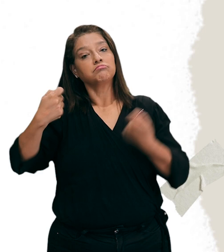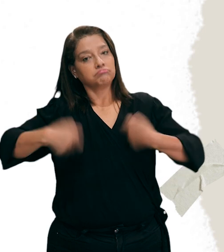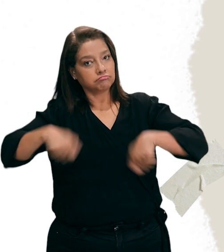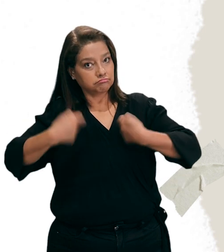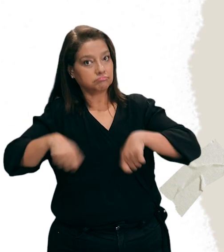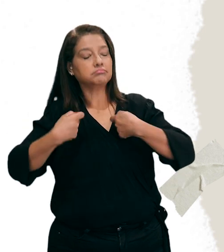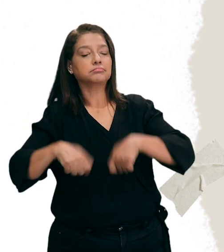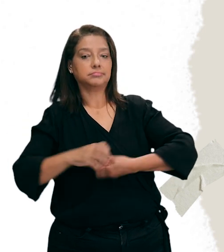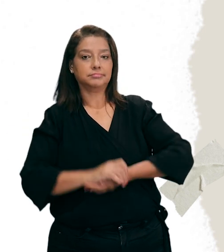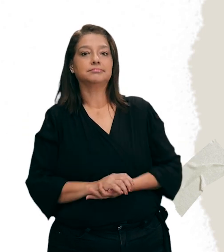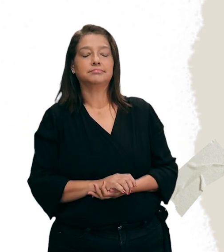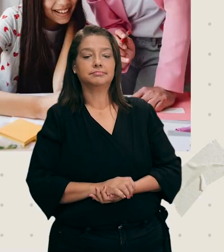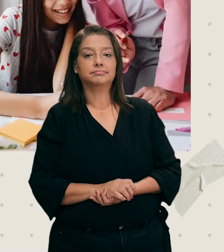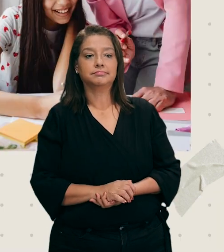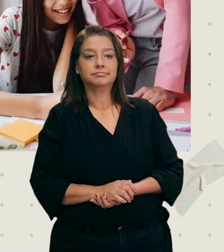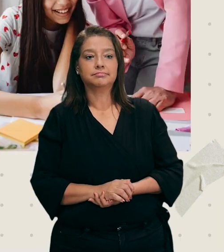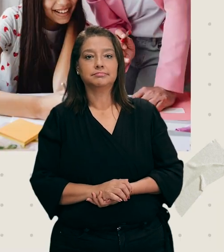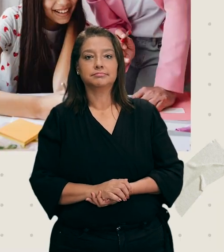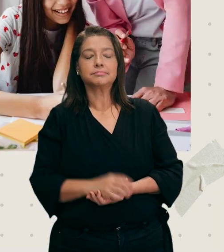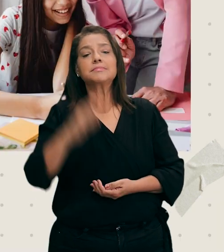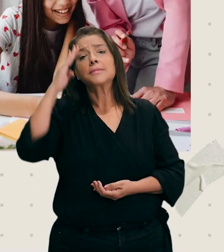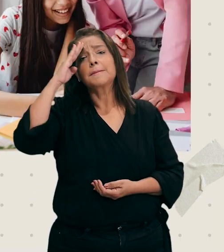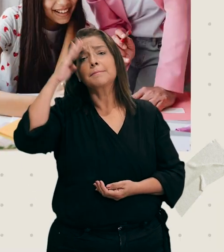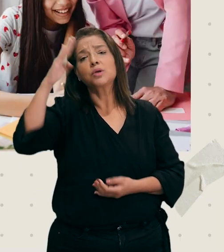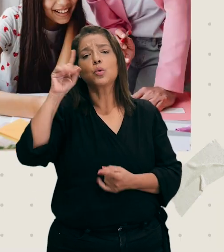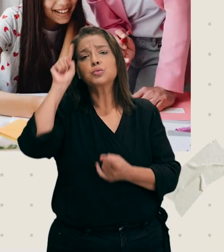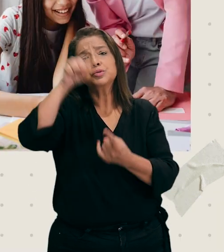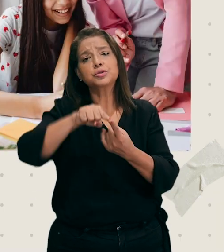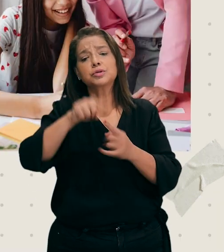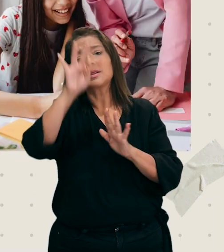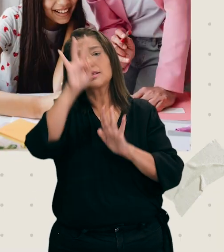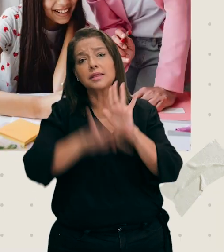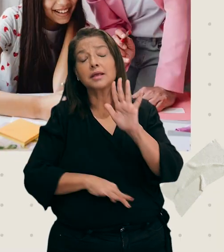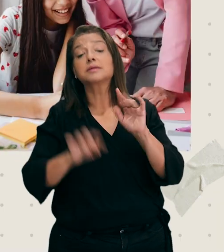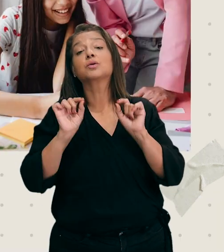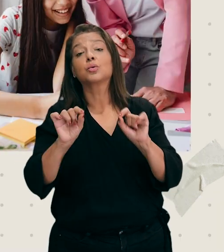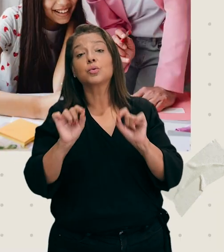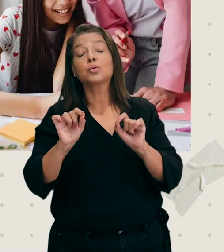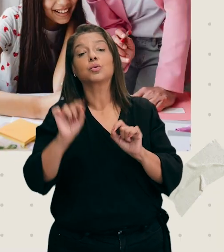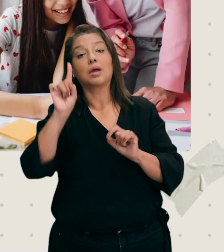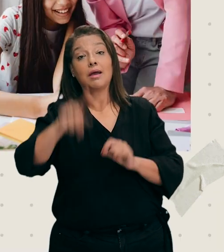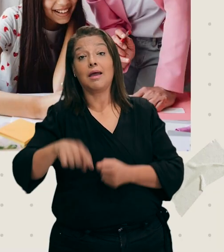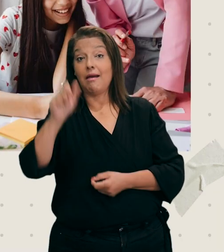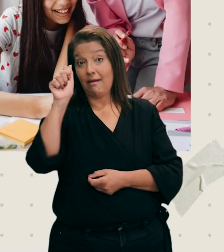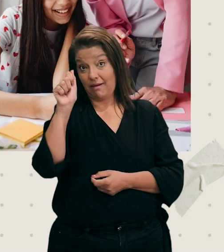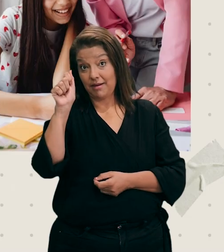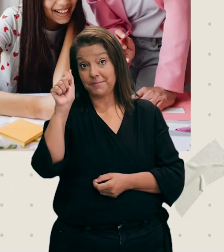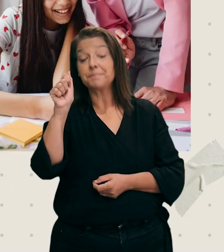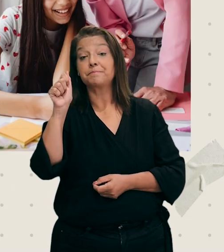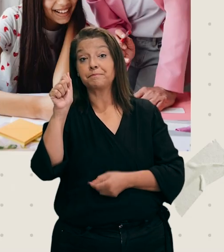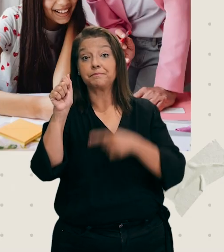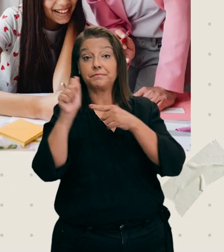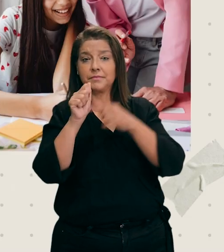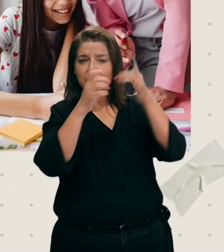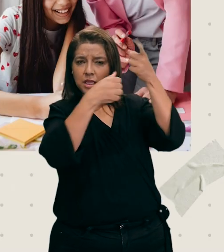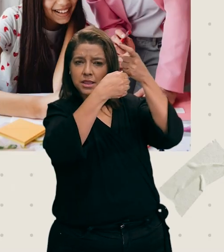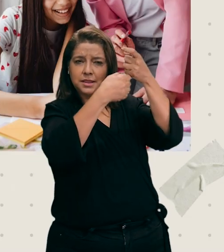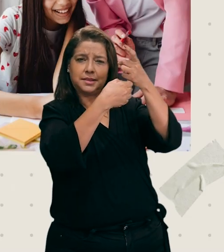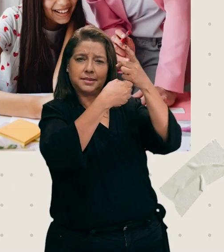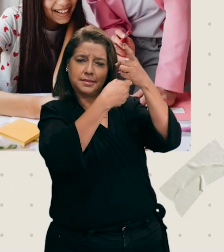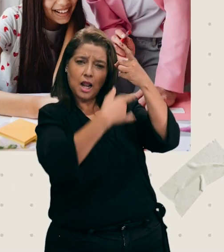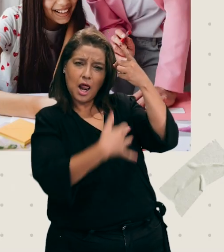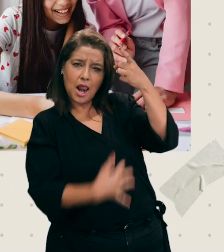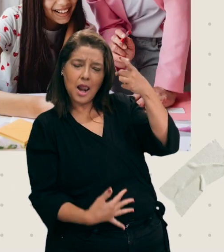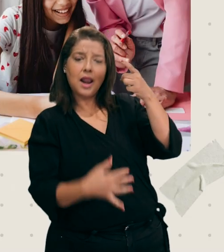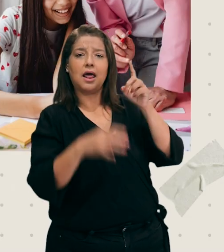necessidade. A principal finalidade deste texto é, alternativa A, descrever detalhes